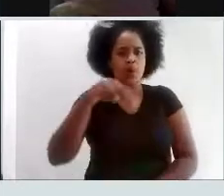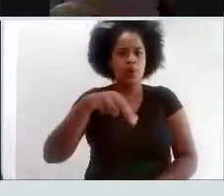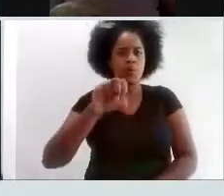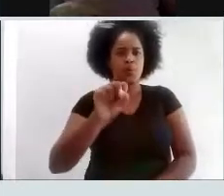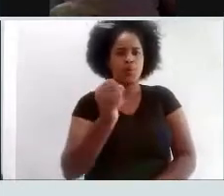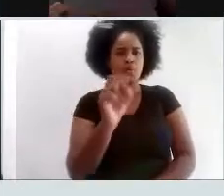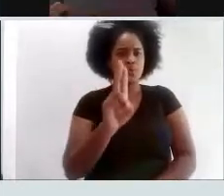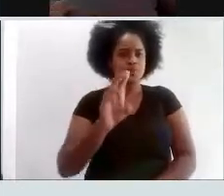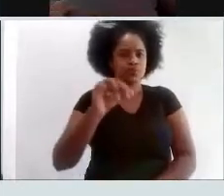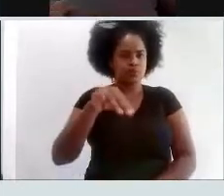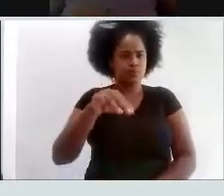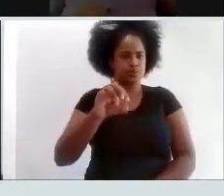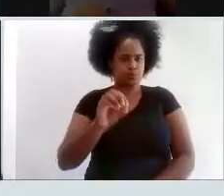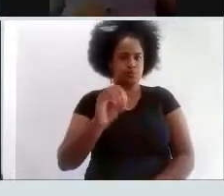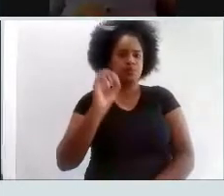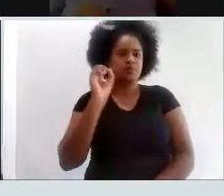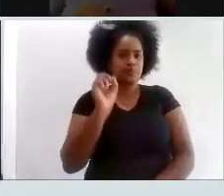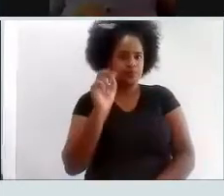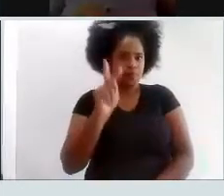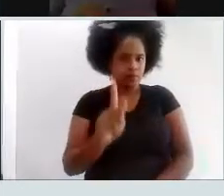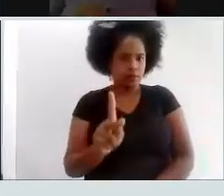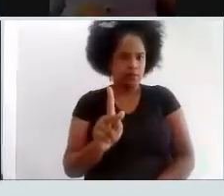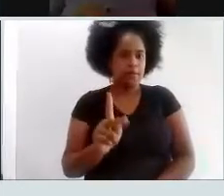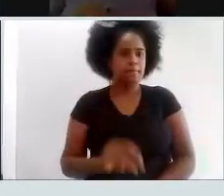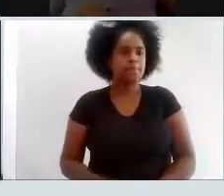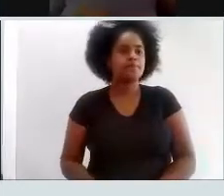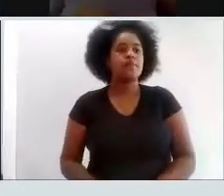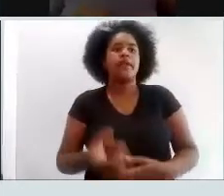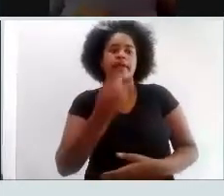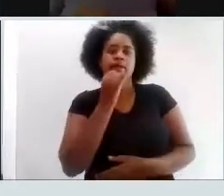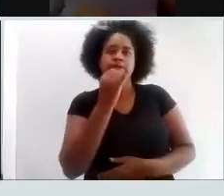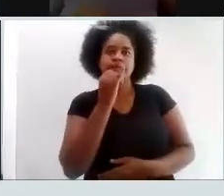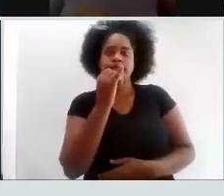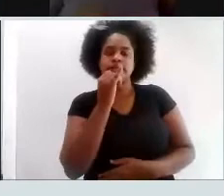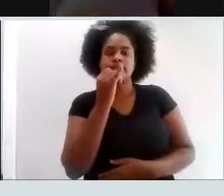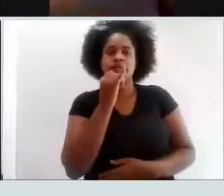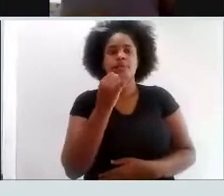aí, que consumo contribui para o aumento do lixo.